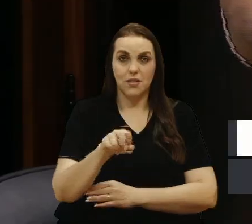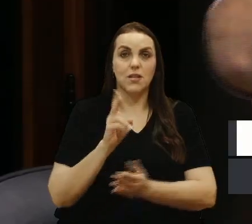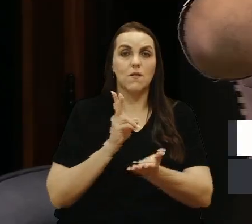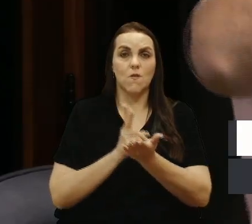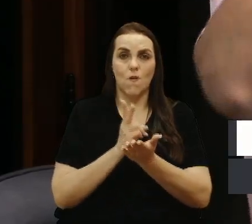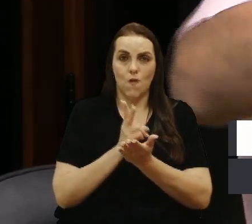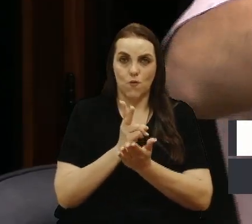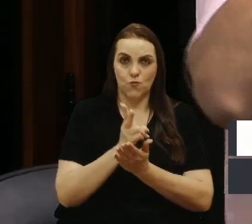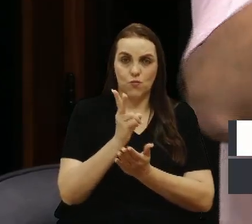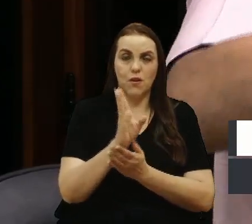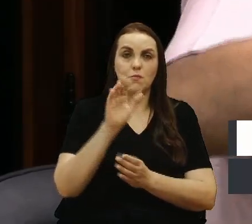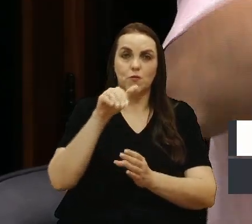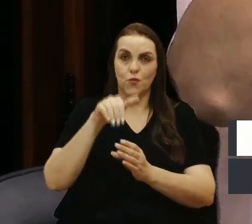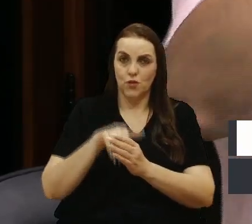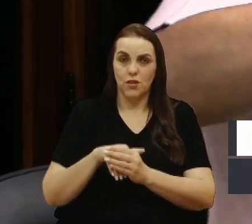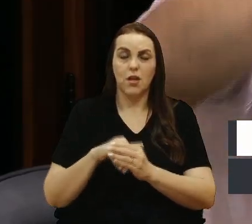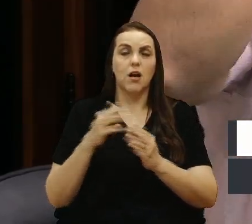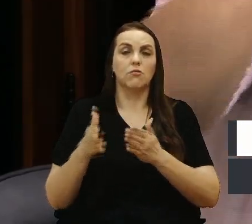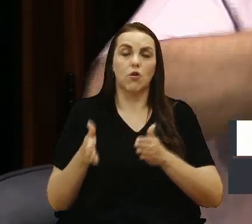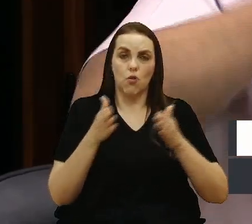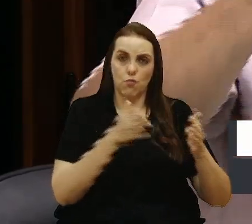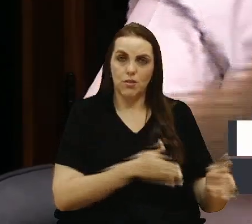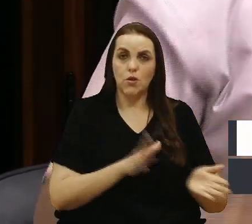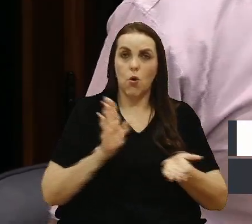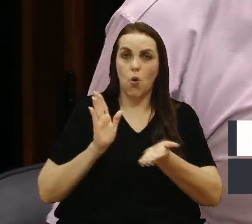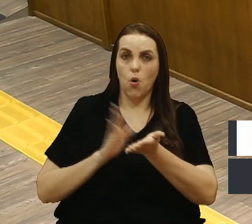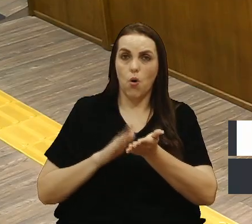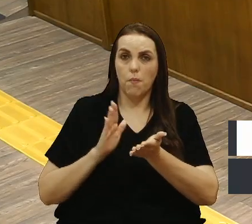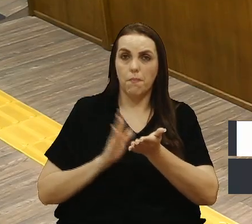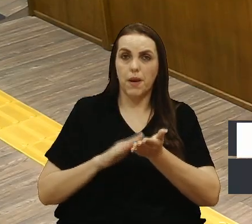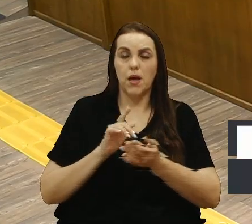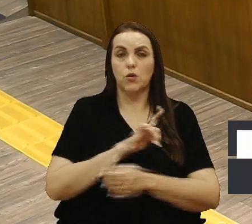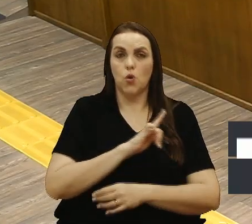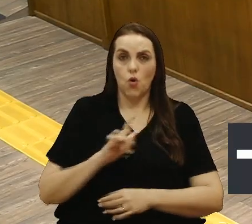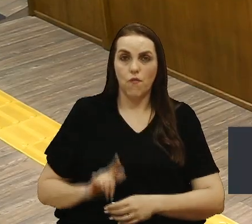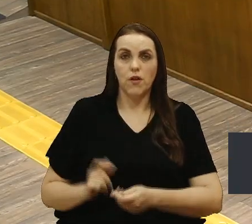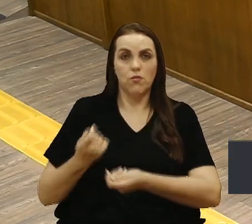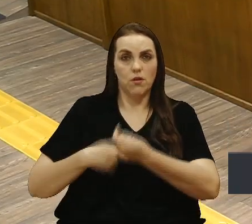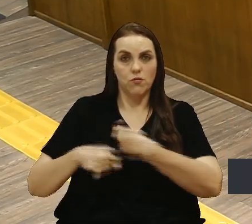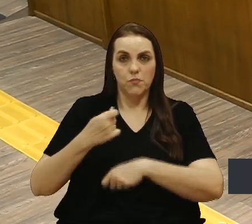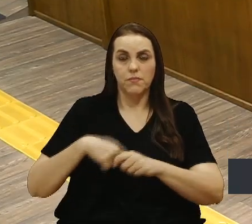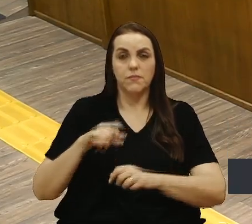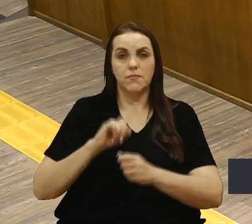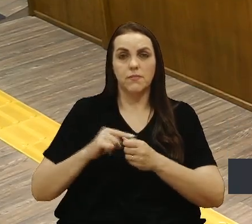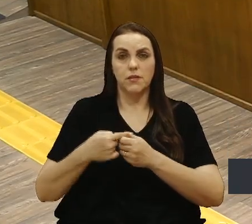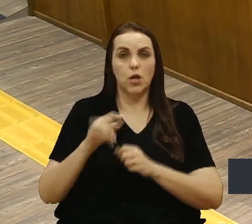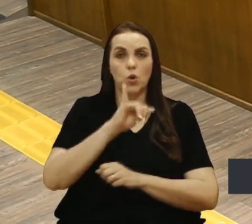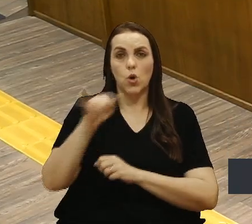seguiremos votando e fazendo oposição, cobrando que o governo governe a cidade e não justifique o injustificável. Muito obrigado.